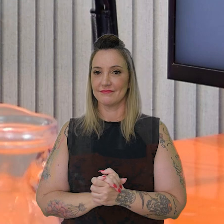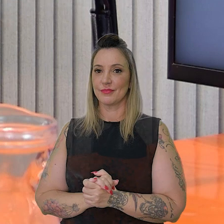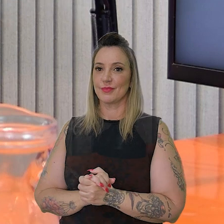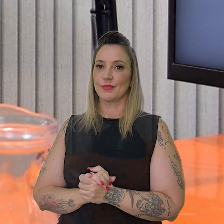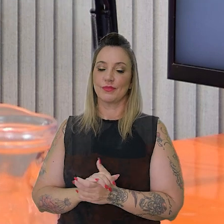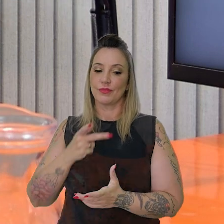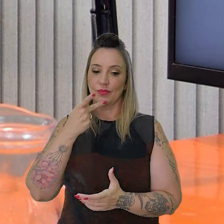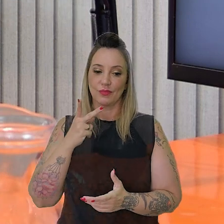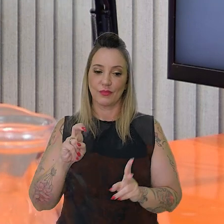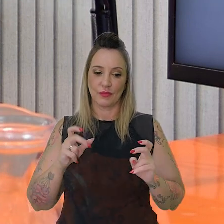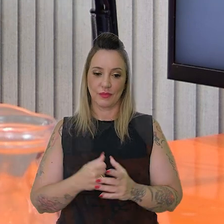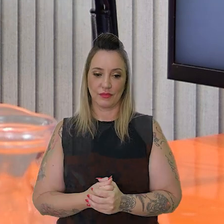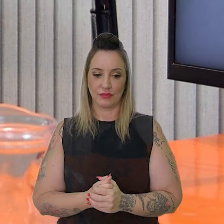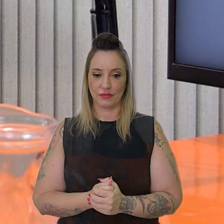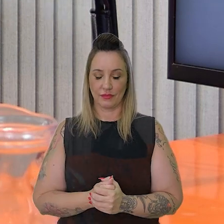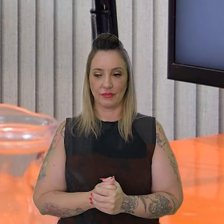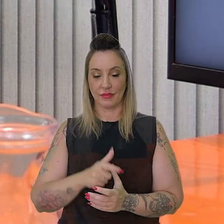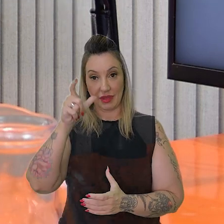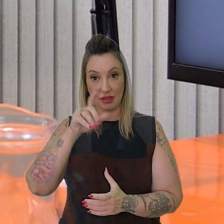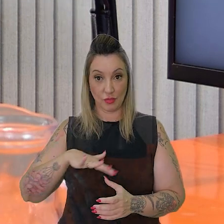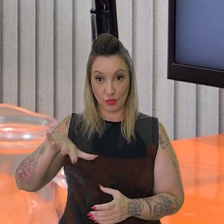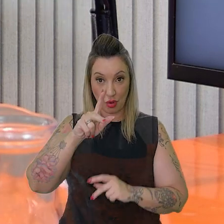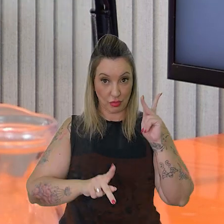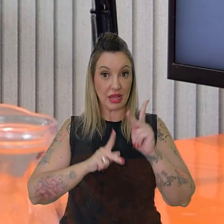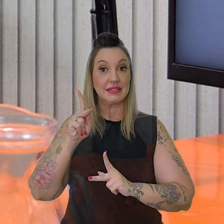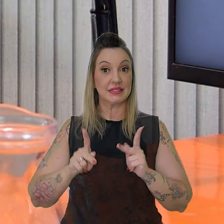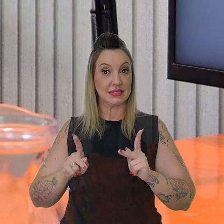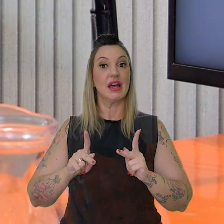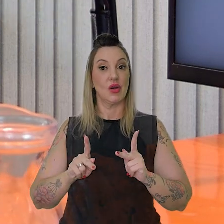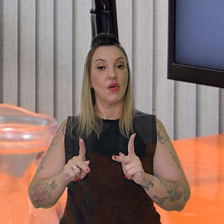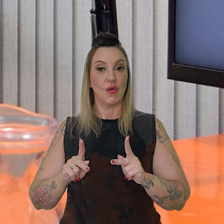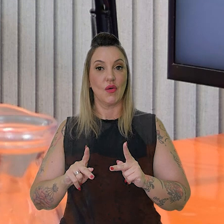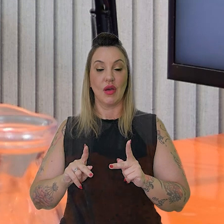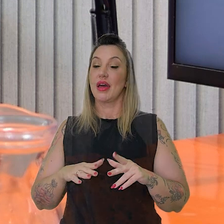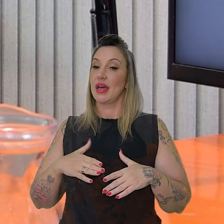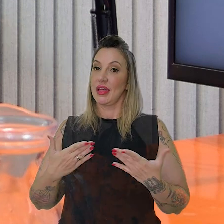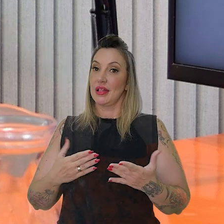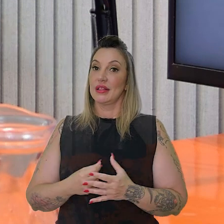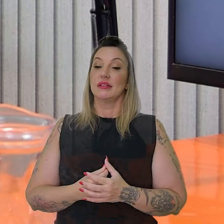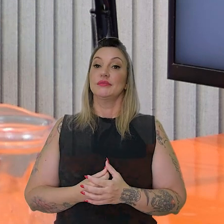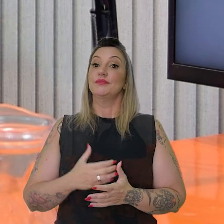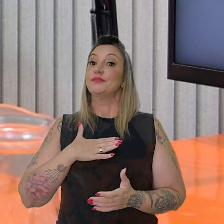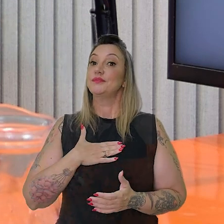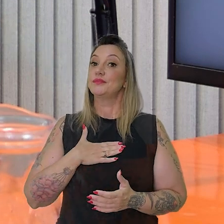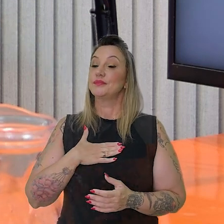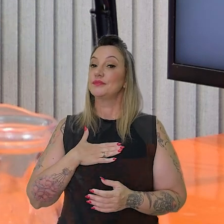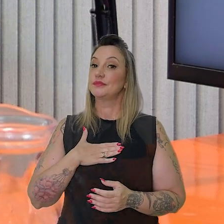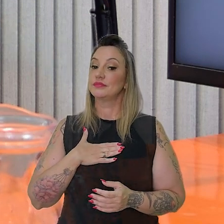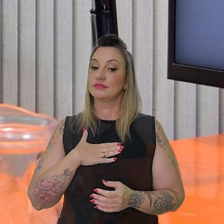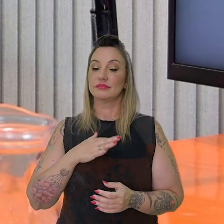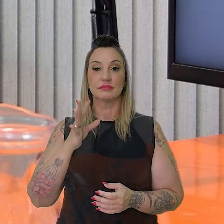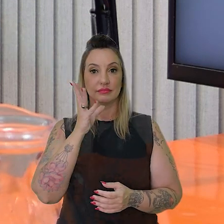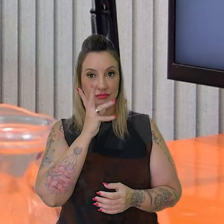isso E aí a gente tá falando com uma população aham né então Eh eu eu